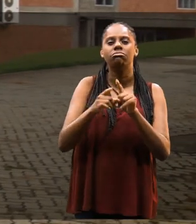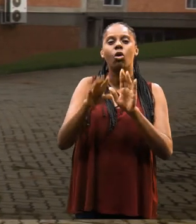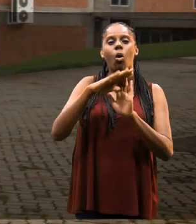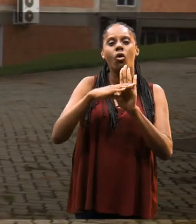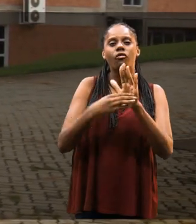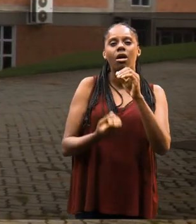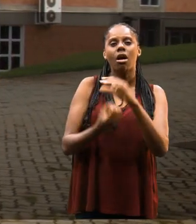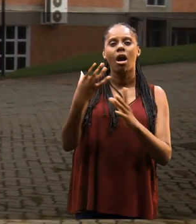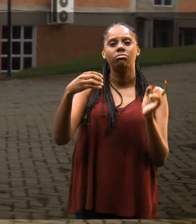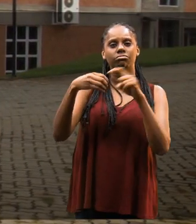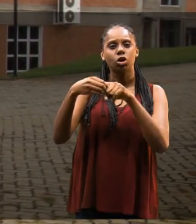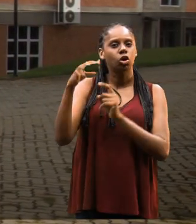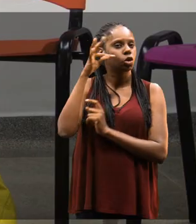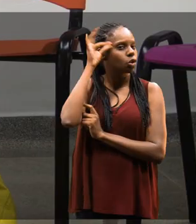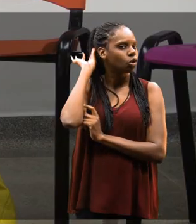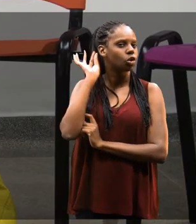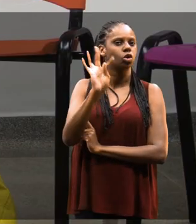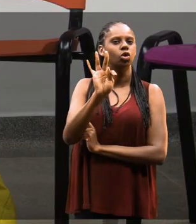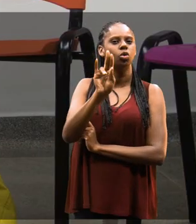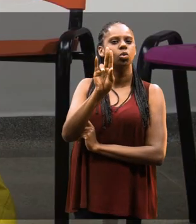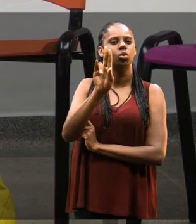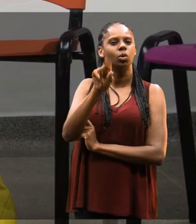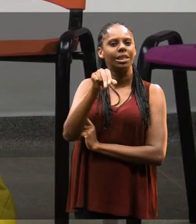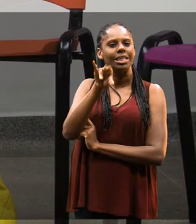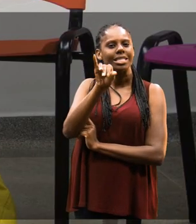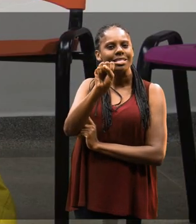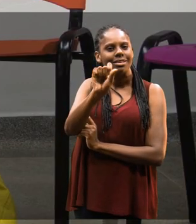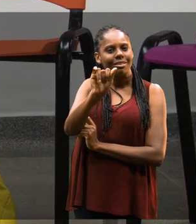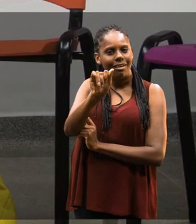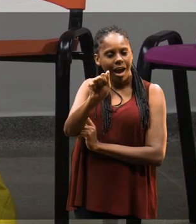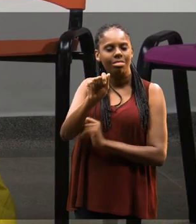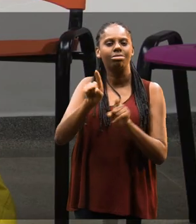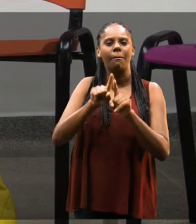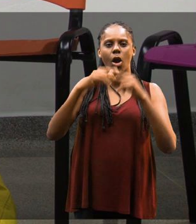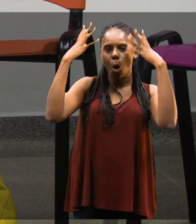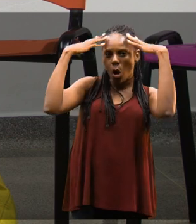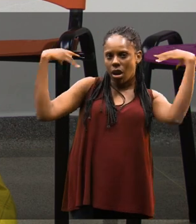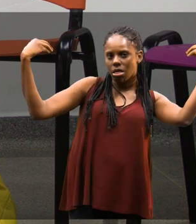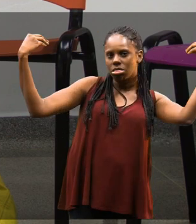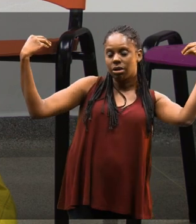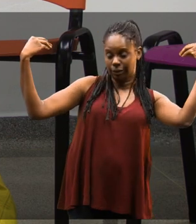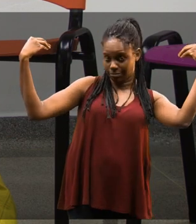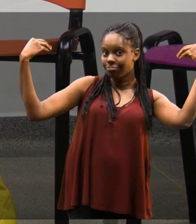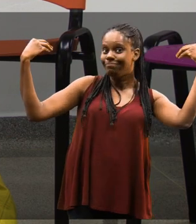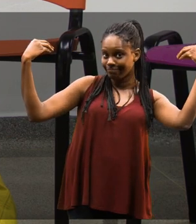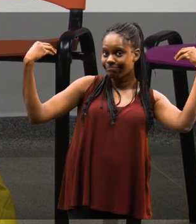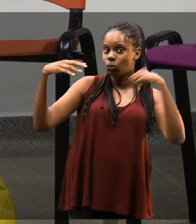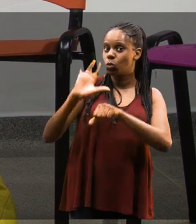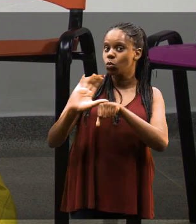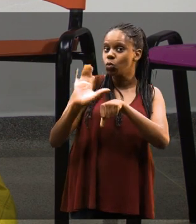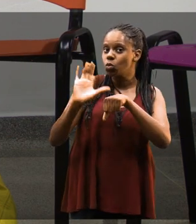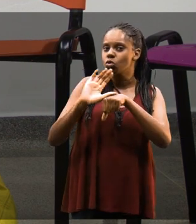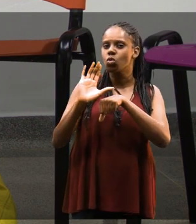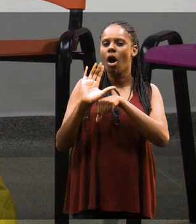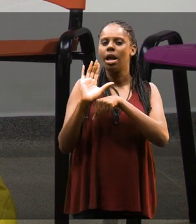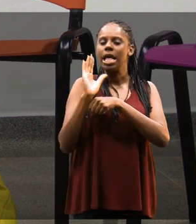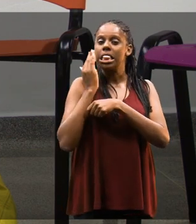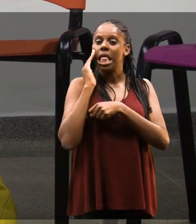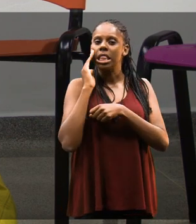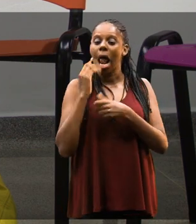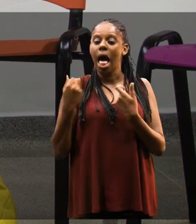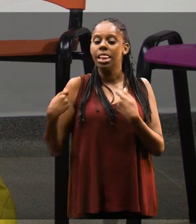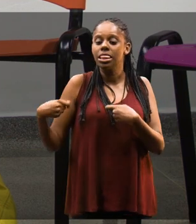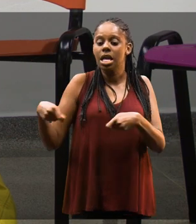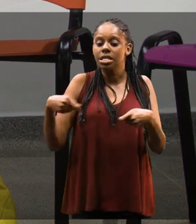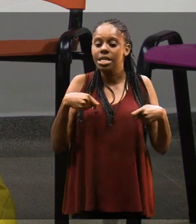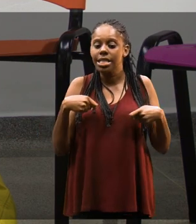Criamos agora um convênio com a Tunísia, vale mencionar, com a Holanda. Então, assim, o curso ele vai entendendo